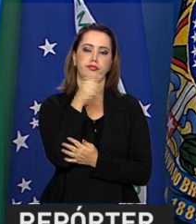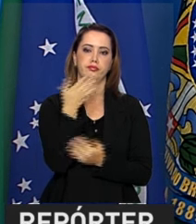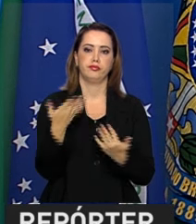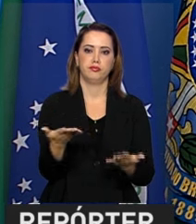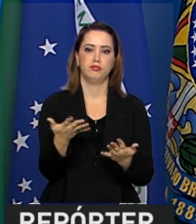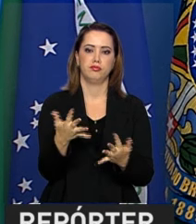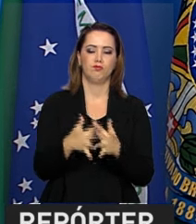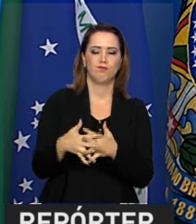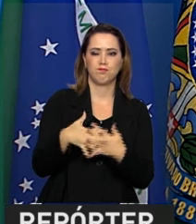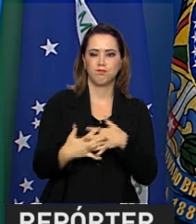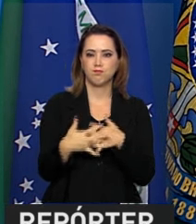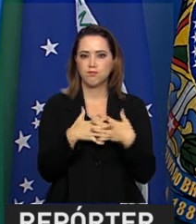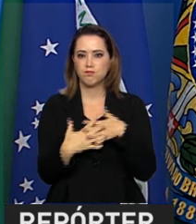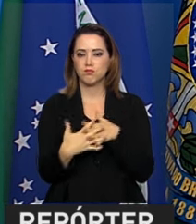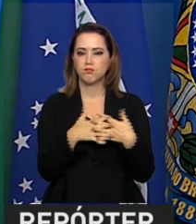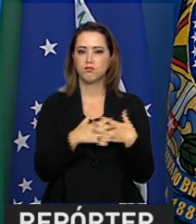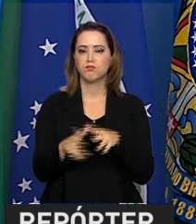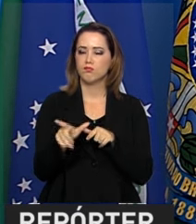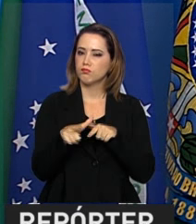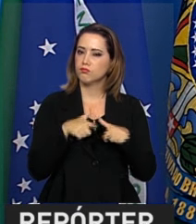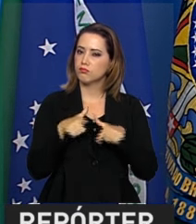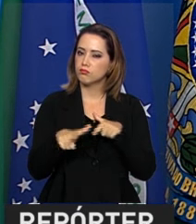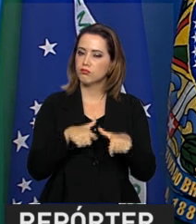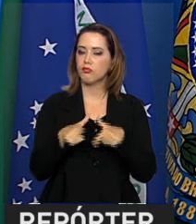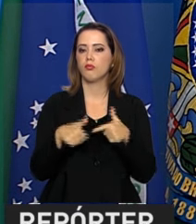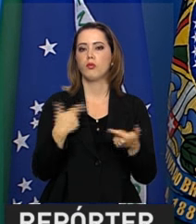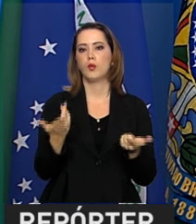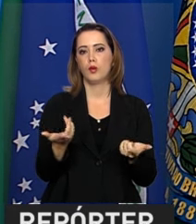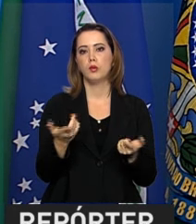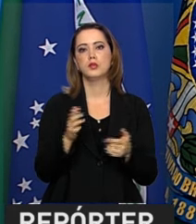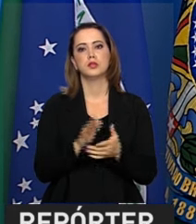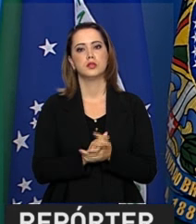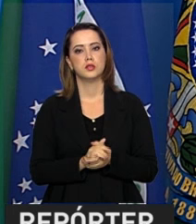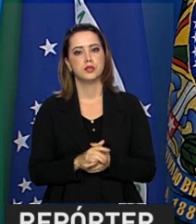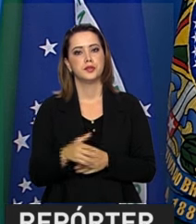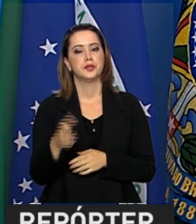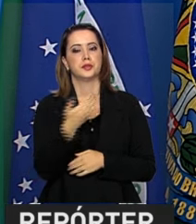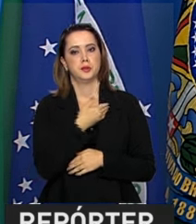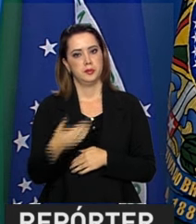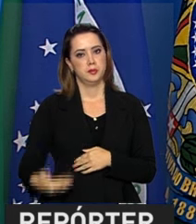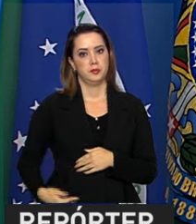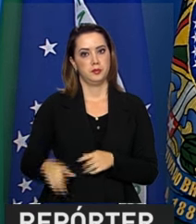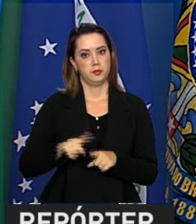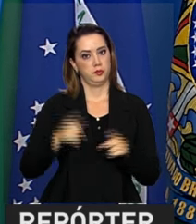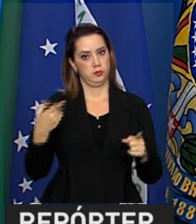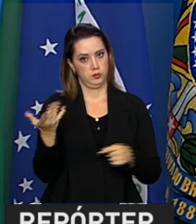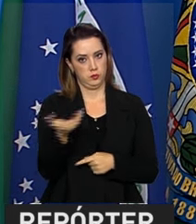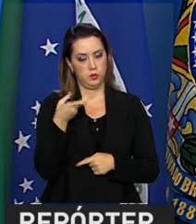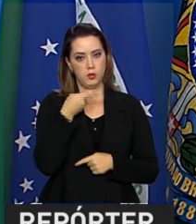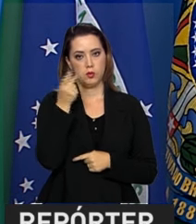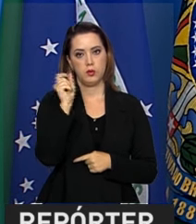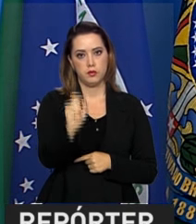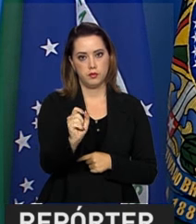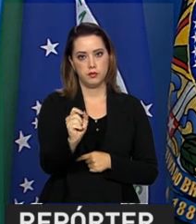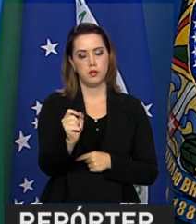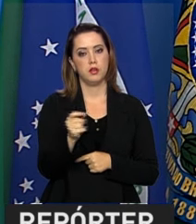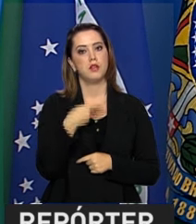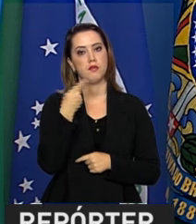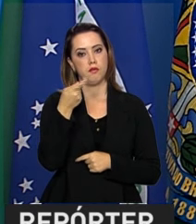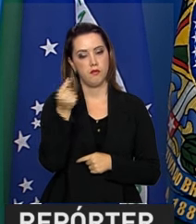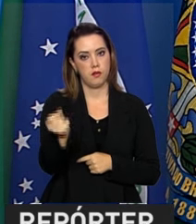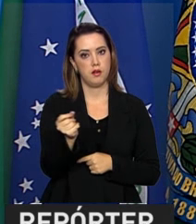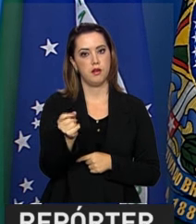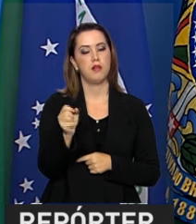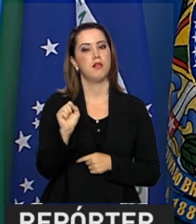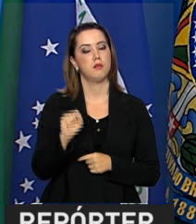que embaraça a atividade ou pode embaraçar a atividade governamental. Mas eu quero aqui dizer, registrar em alto